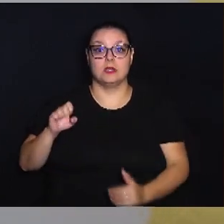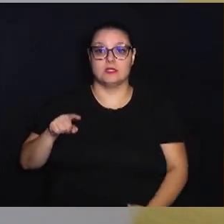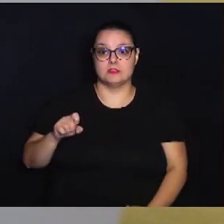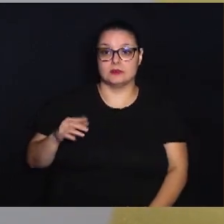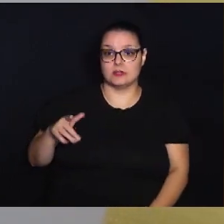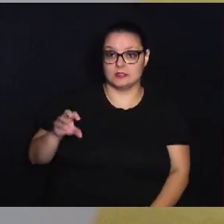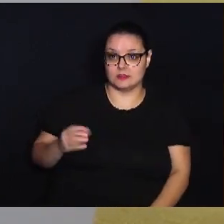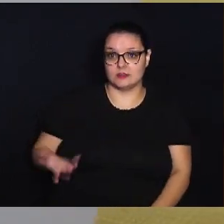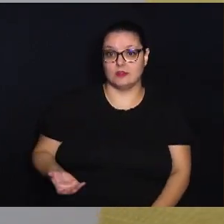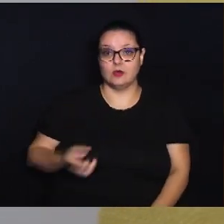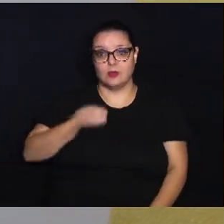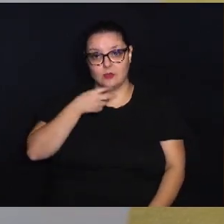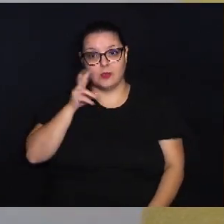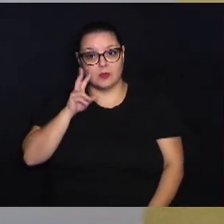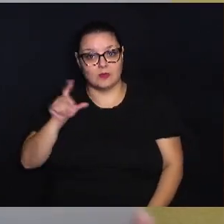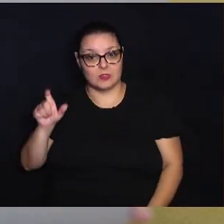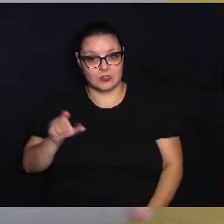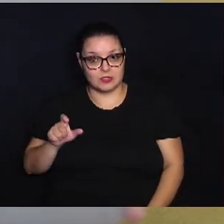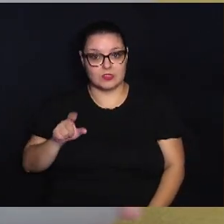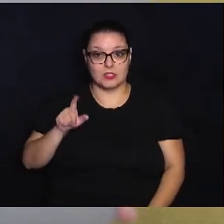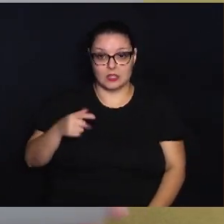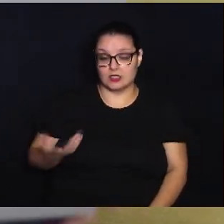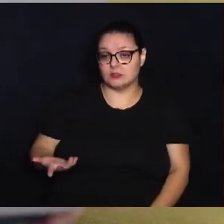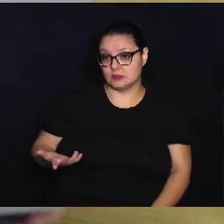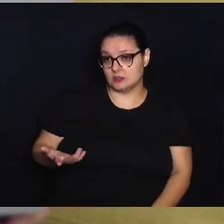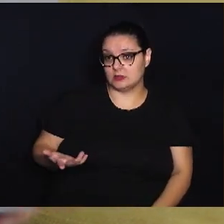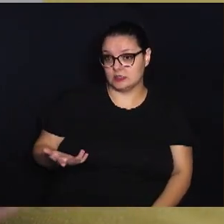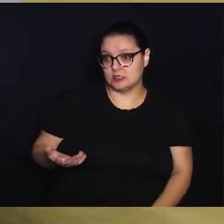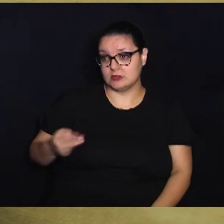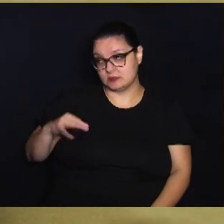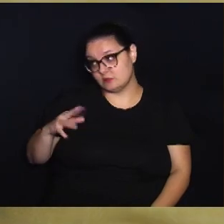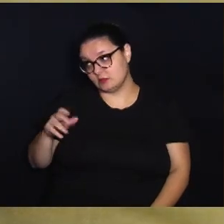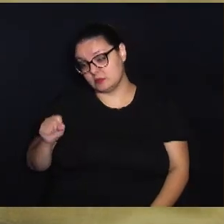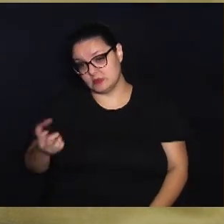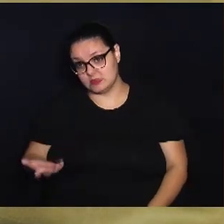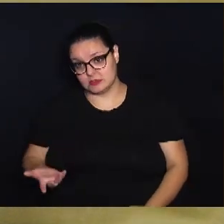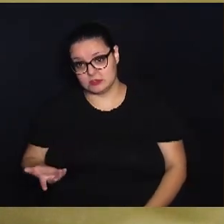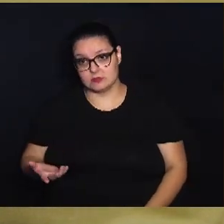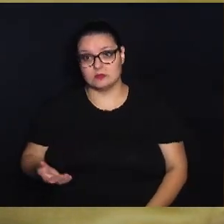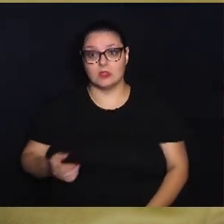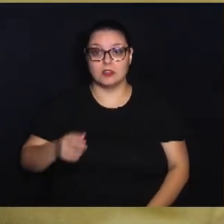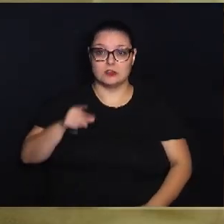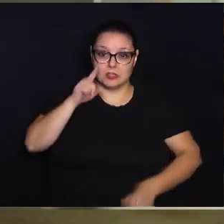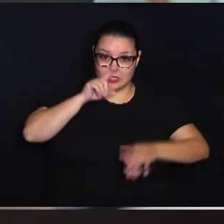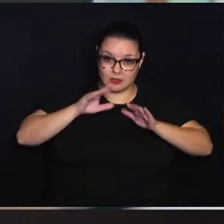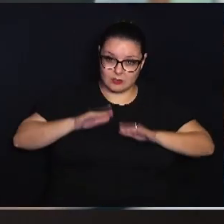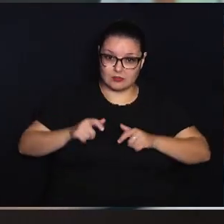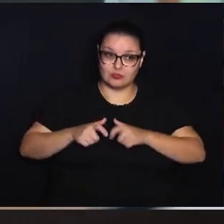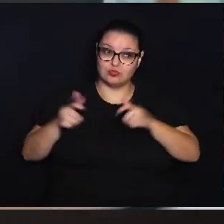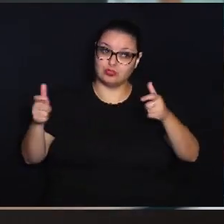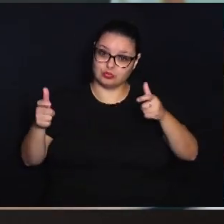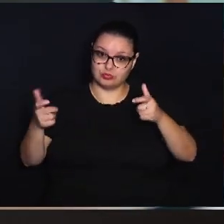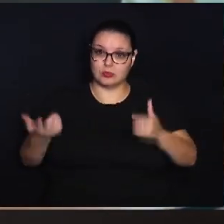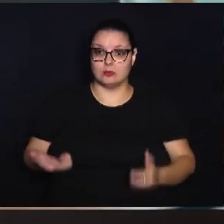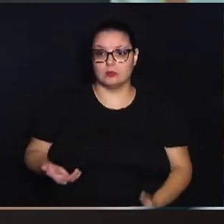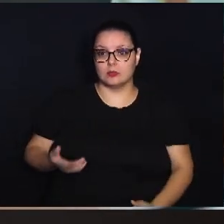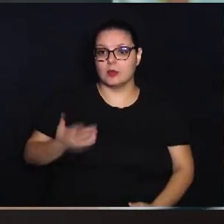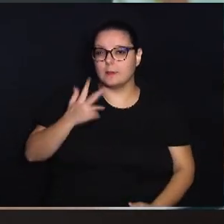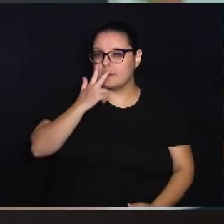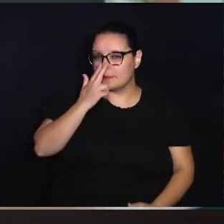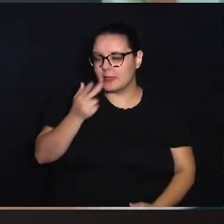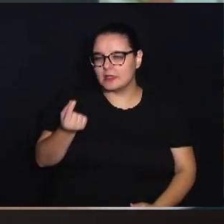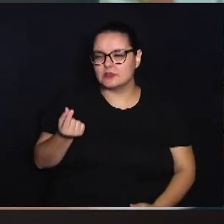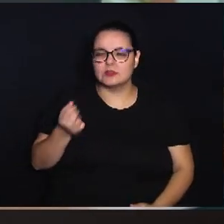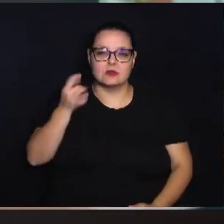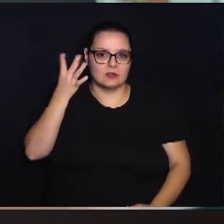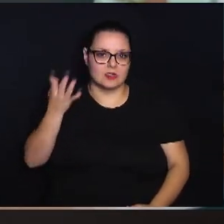excessos, né? E assim, o lado bom que eu vejo do cartão é justamente a questão das milhas, então esse é o lado bom, né? Mas tomar cuidado com os excessos, porque ele parece um dinheiro